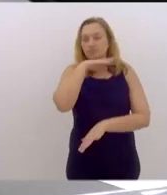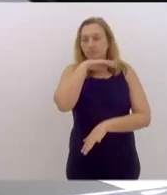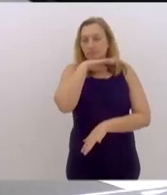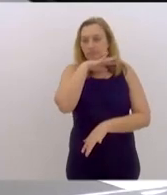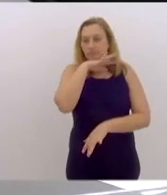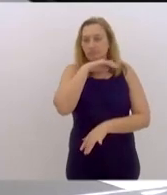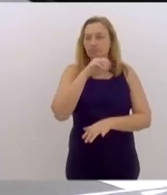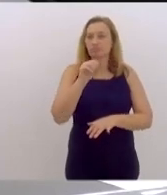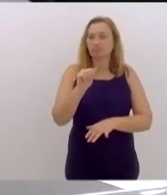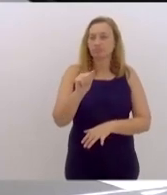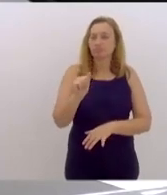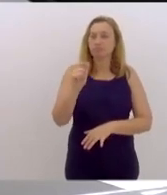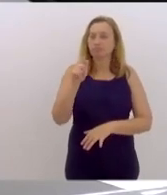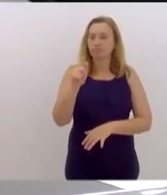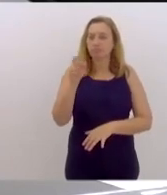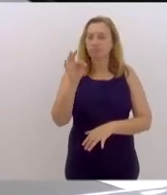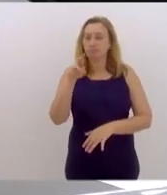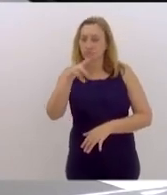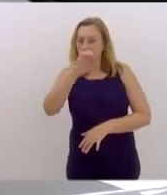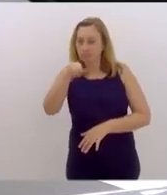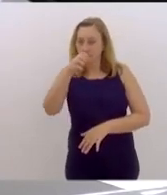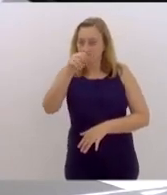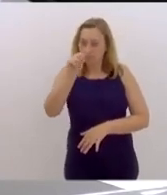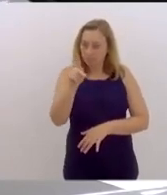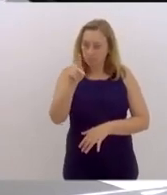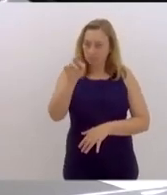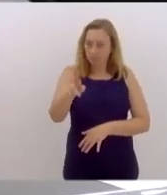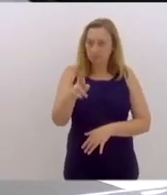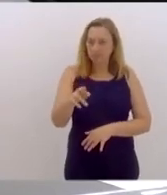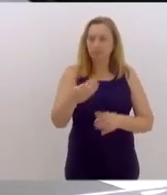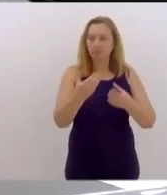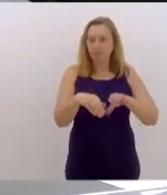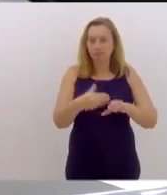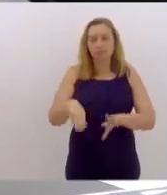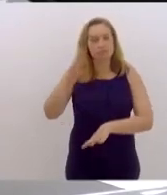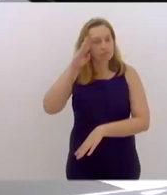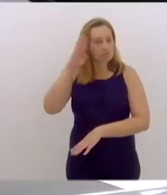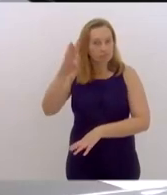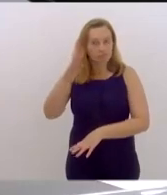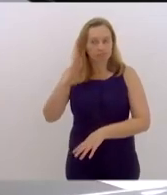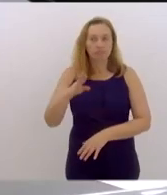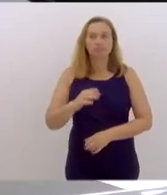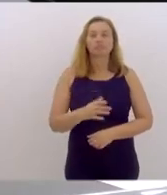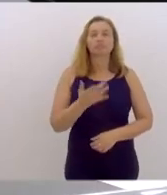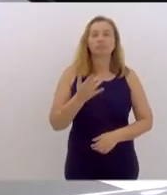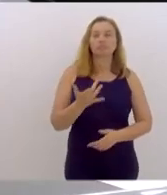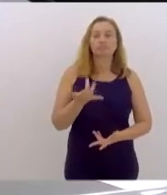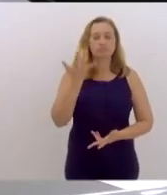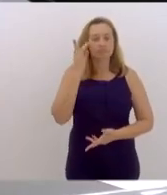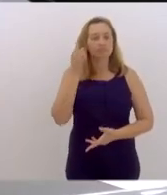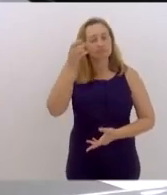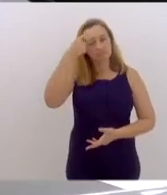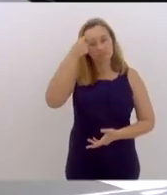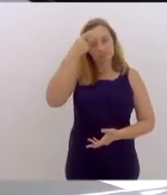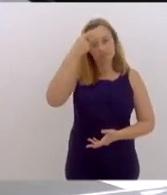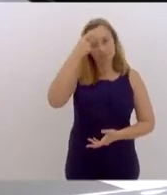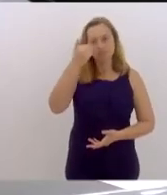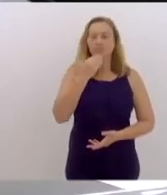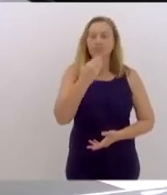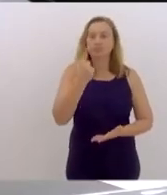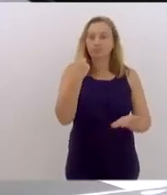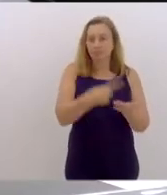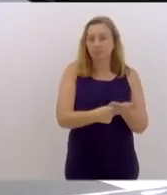da agetransp o concurso público é uma prioridade acho que temos que dar ciência e pedir